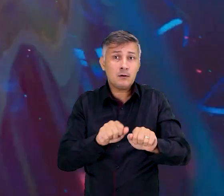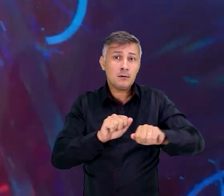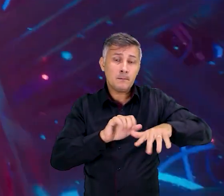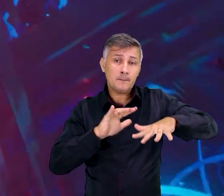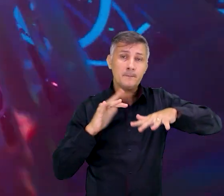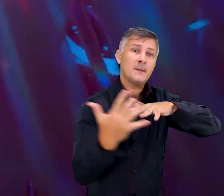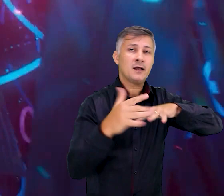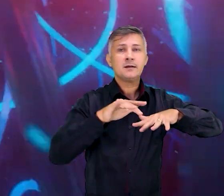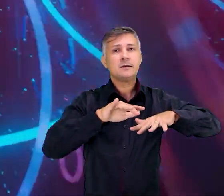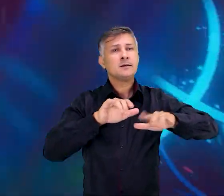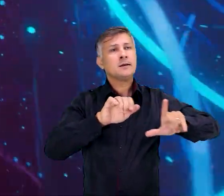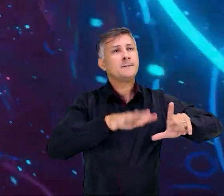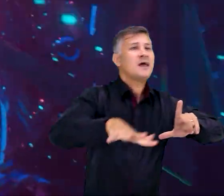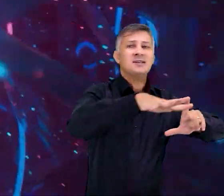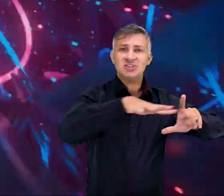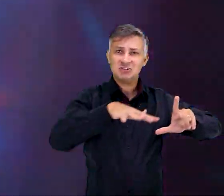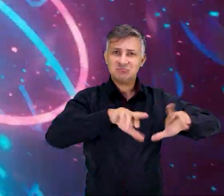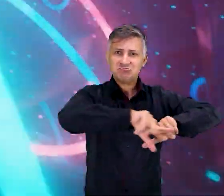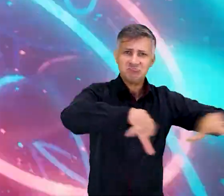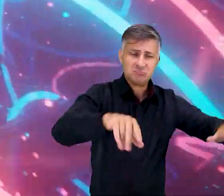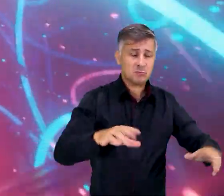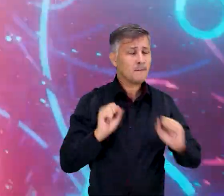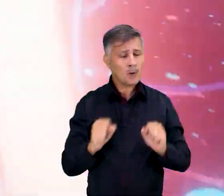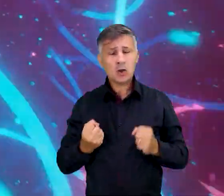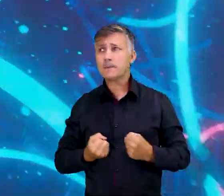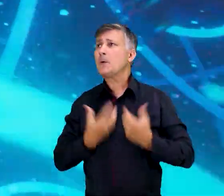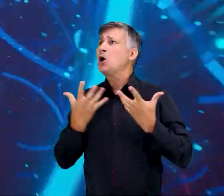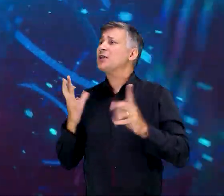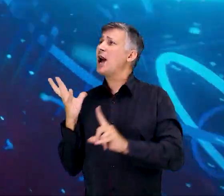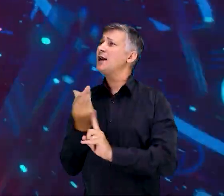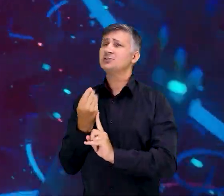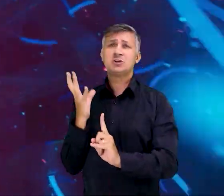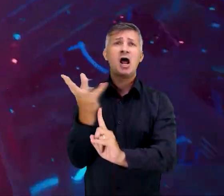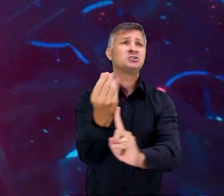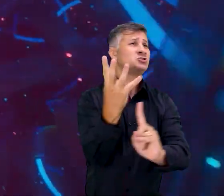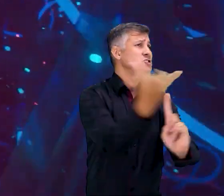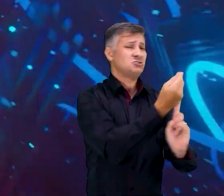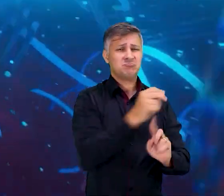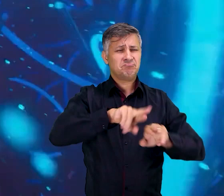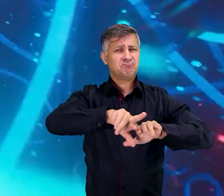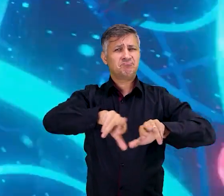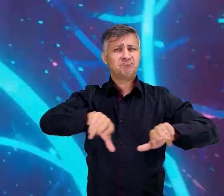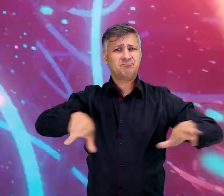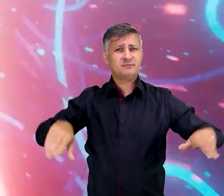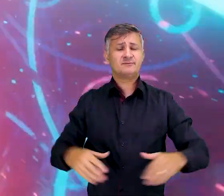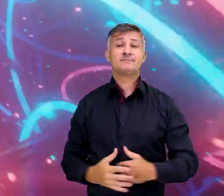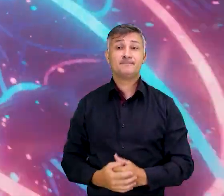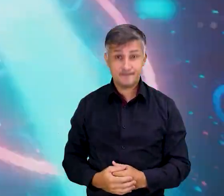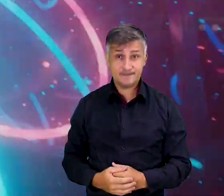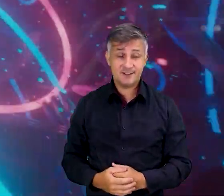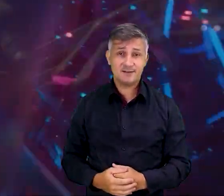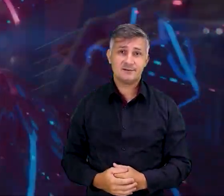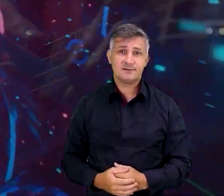Dessa forma, ele pode mostrar a emoção dele e expressar a sua arte de forma mais diversa possível.